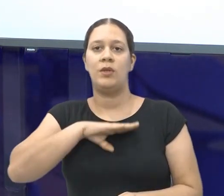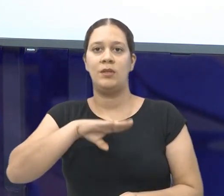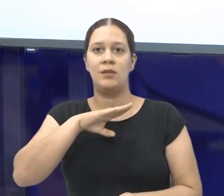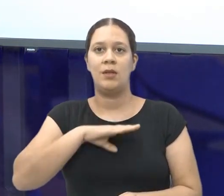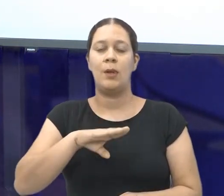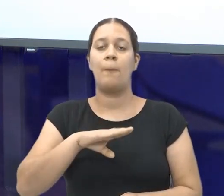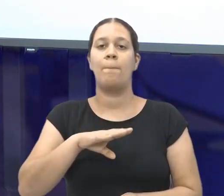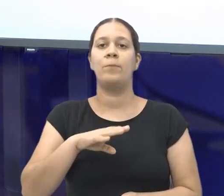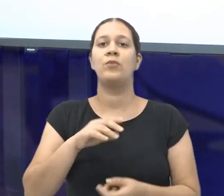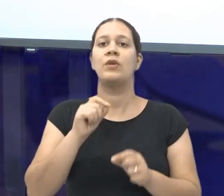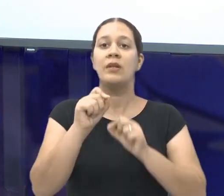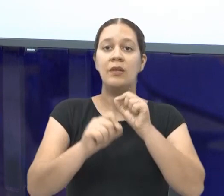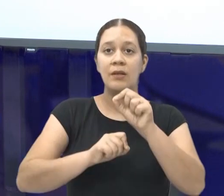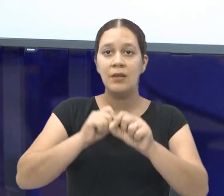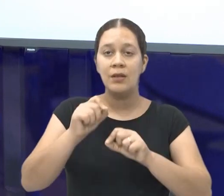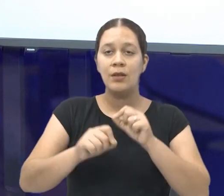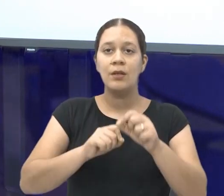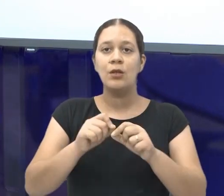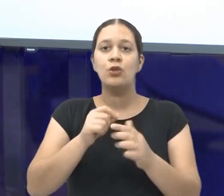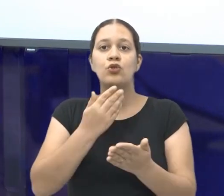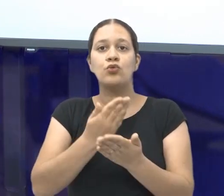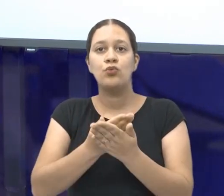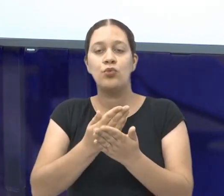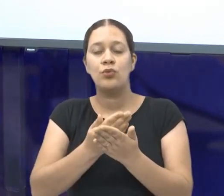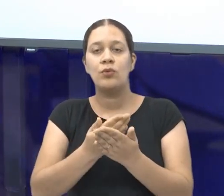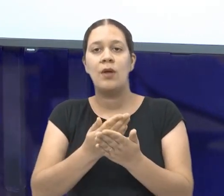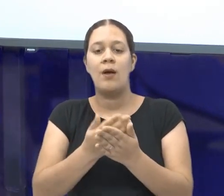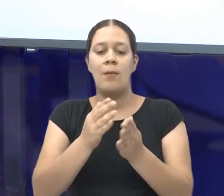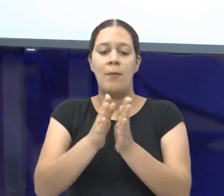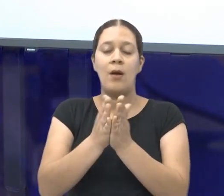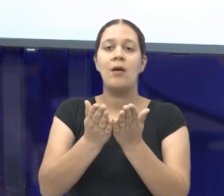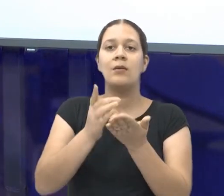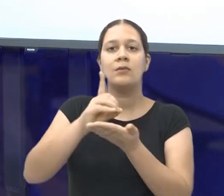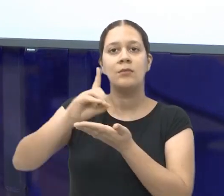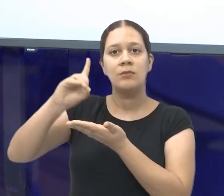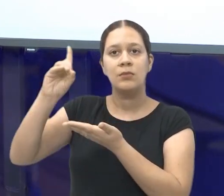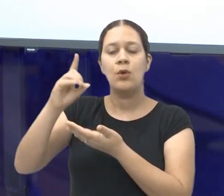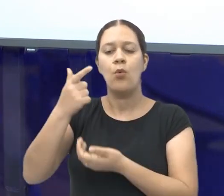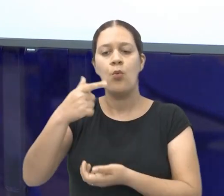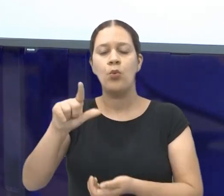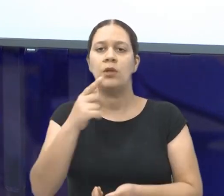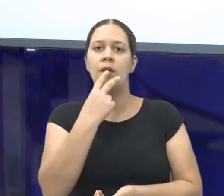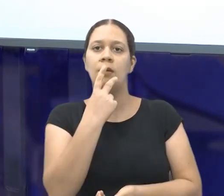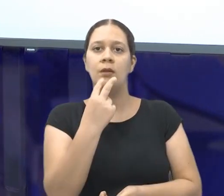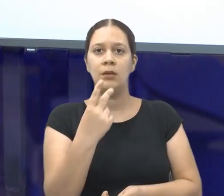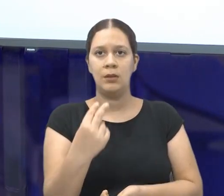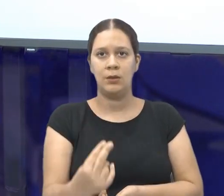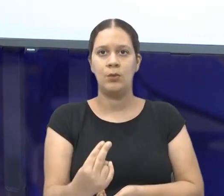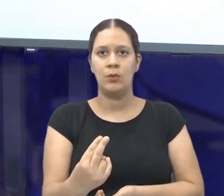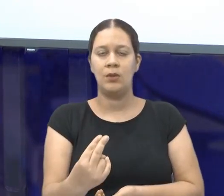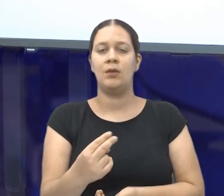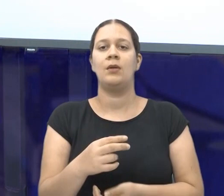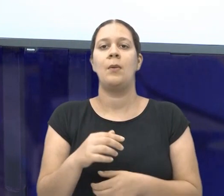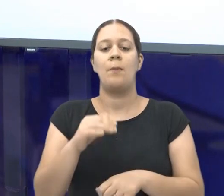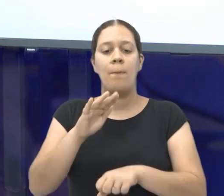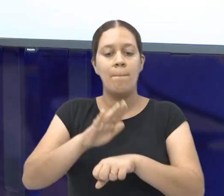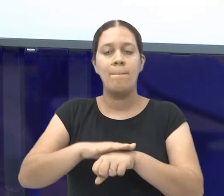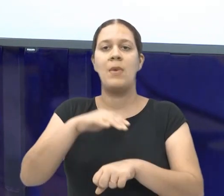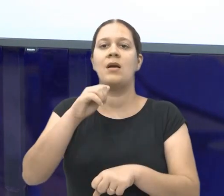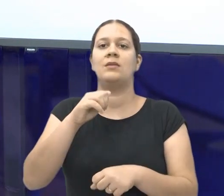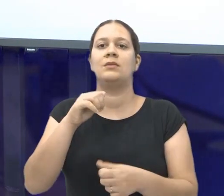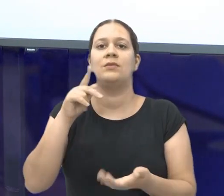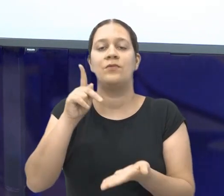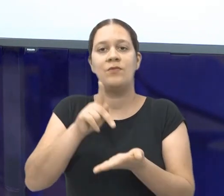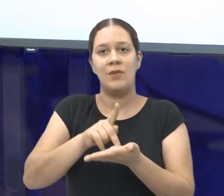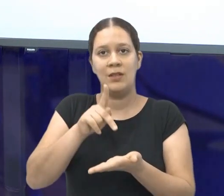ou algum conhecido, ou conheço um livro sagrado de uma religião A, B ou C, e que para mim não é sagrado, isso não me dá o direito de faltar com respeito.